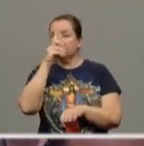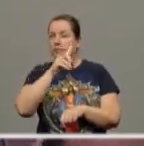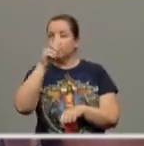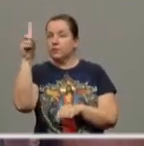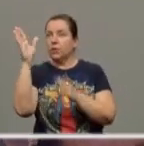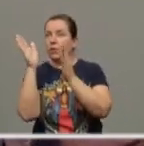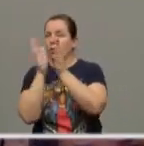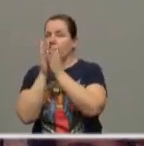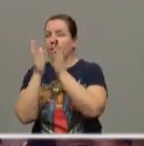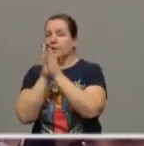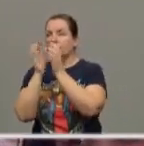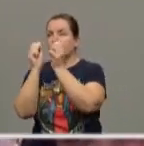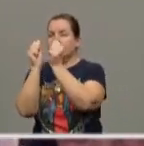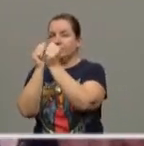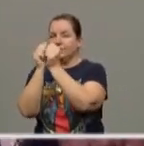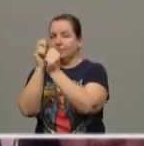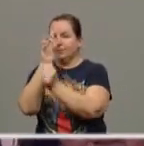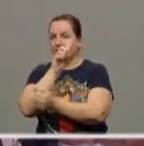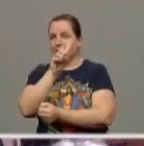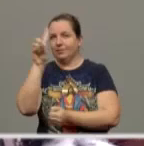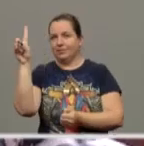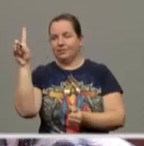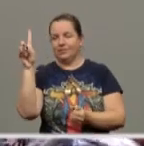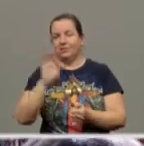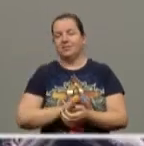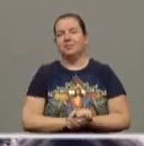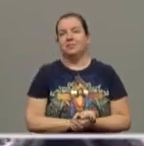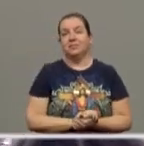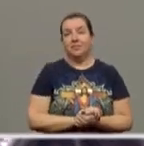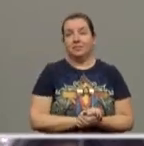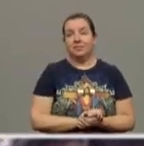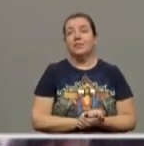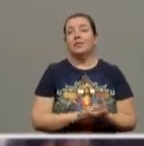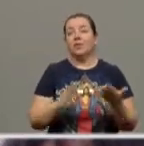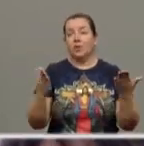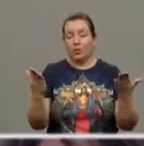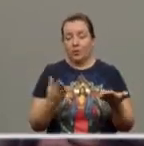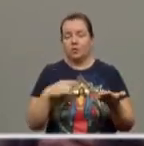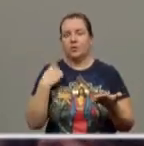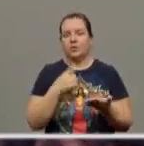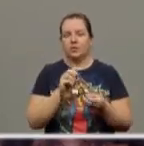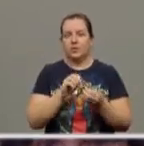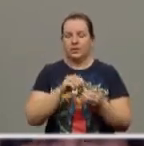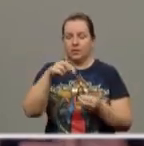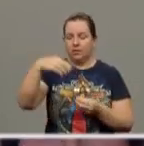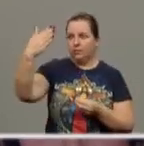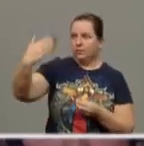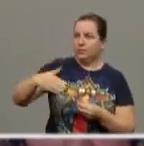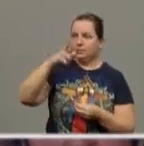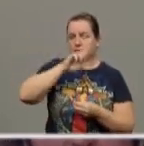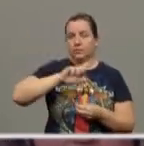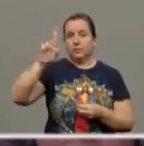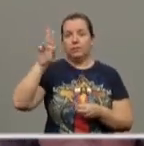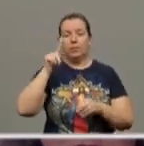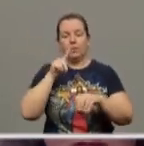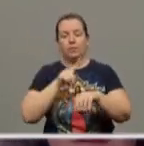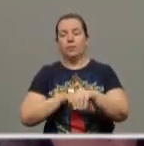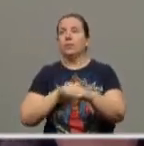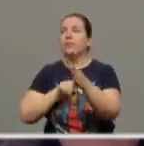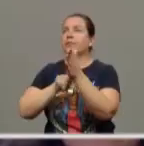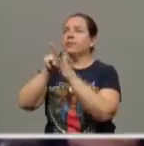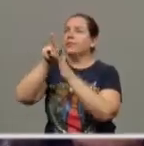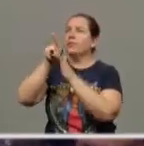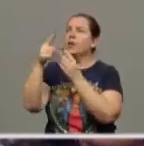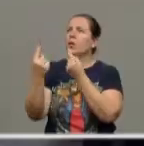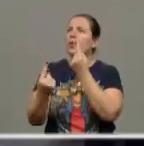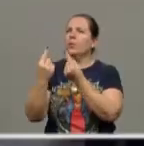com Deus. Isso que nós estamos fazendo aqui, com o Senhor, diante do Senhor, é a hora de perguntar para Ele, Senhor,